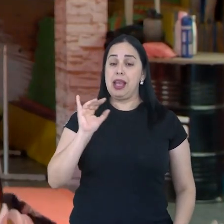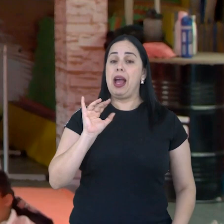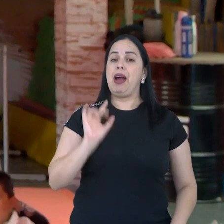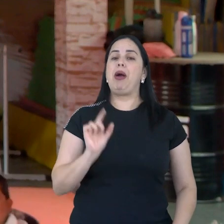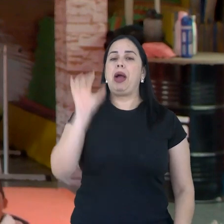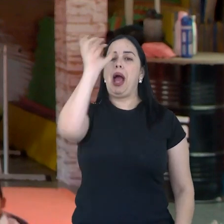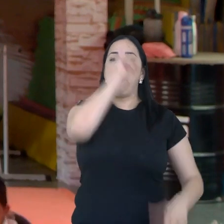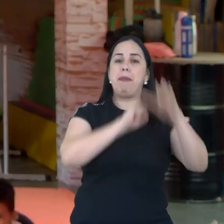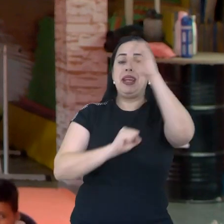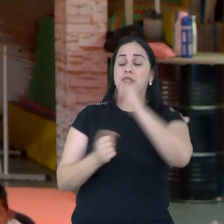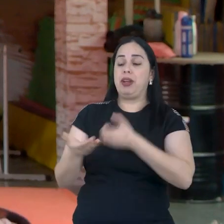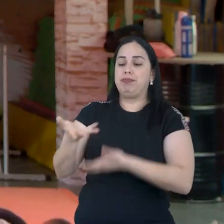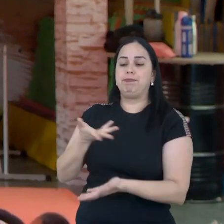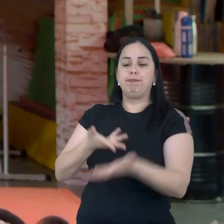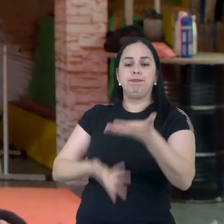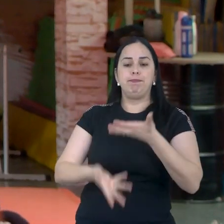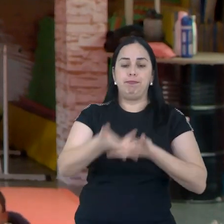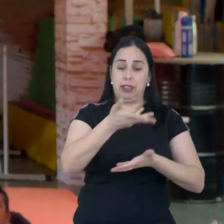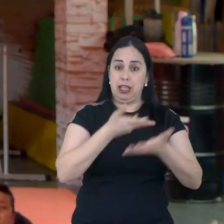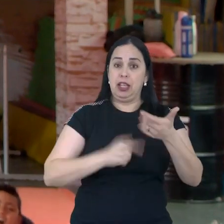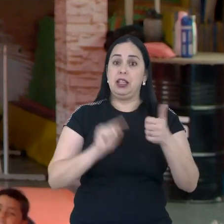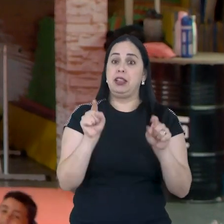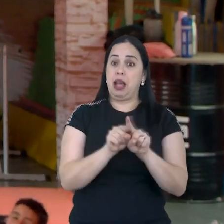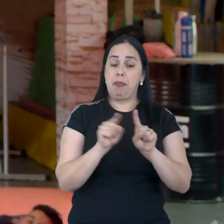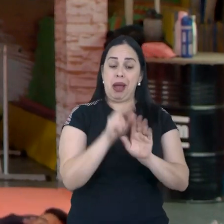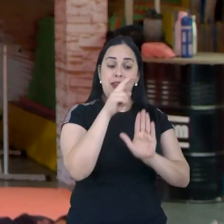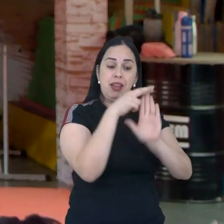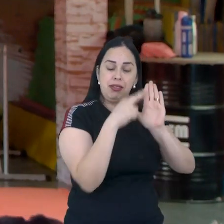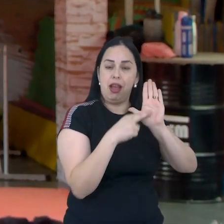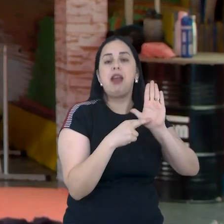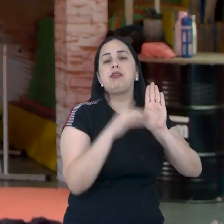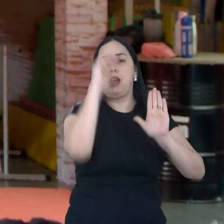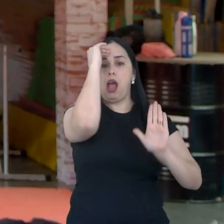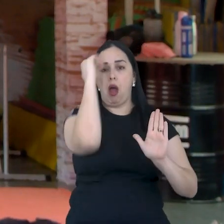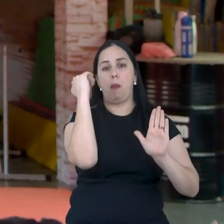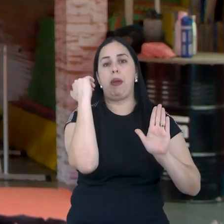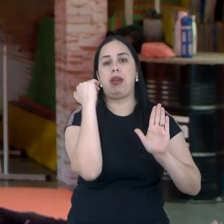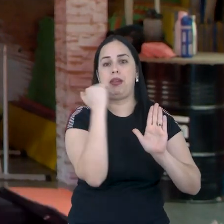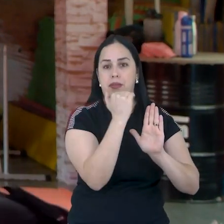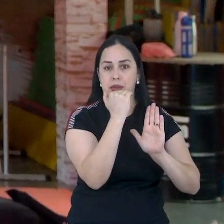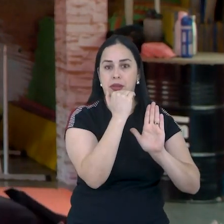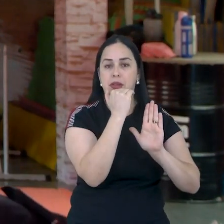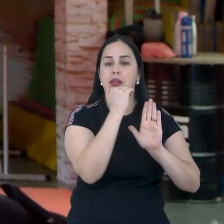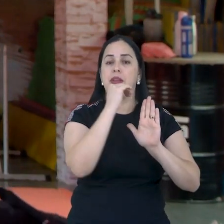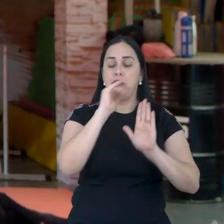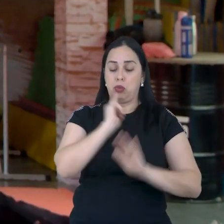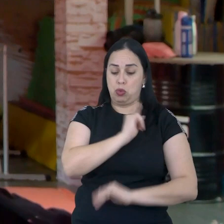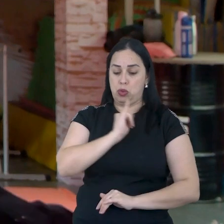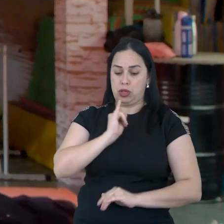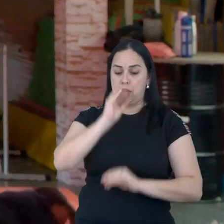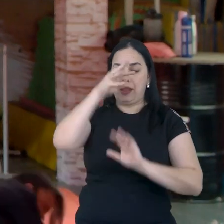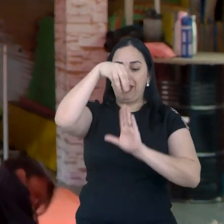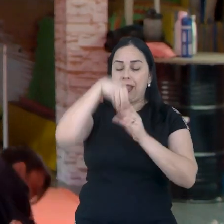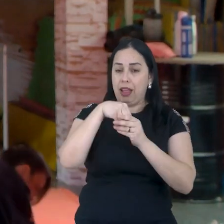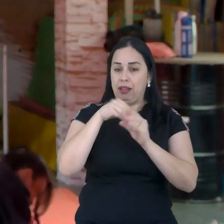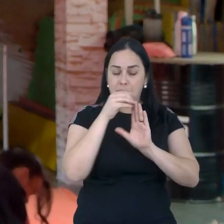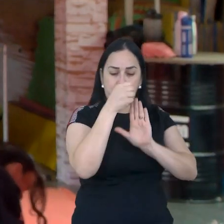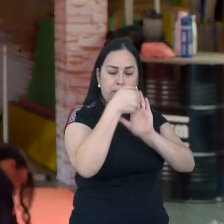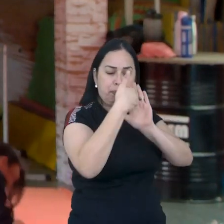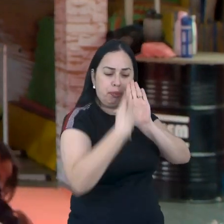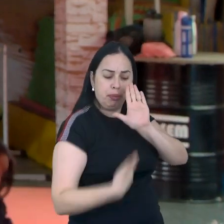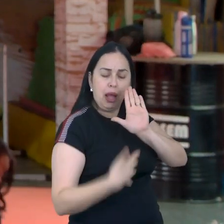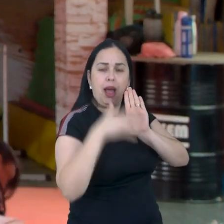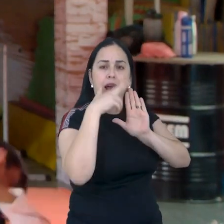né? Quando você vive em comunidade, existem regras. Então, dentro do jiu-jitsu, existem várias regras de conduta e que é cobrado do